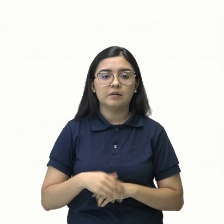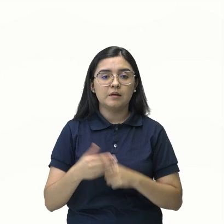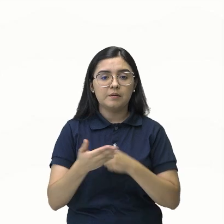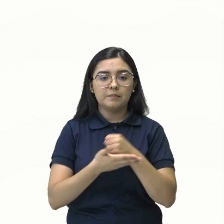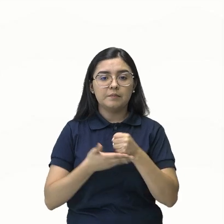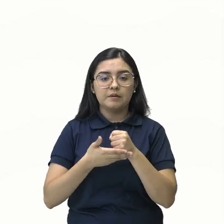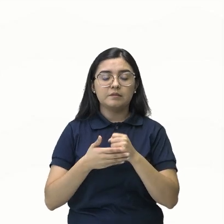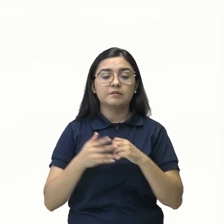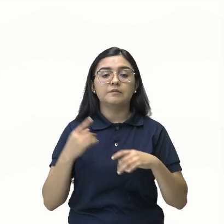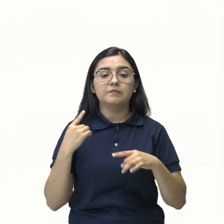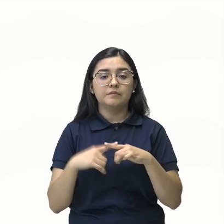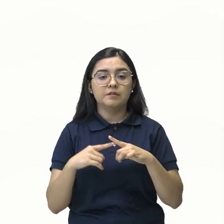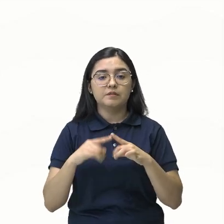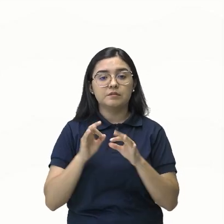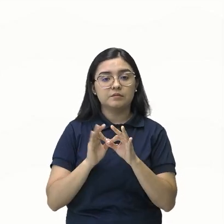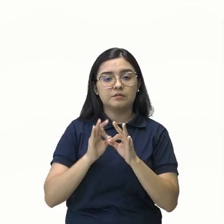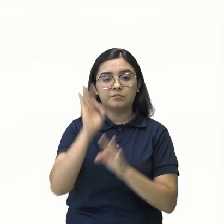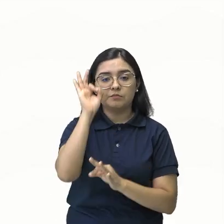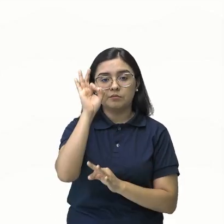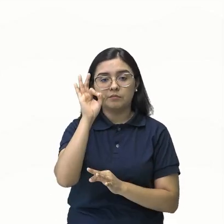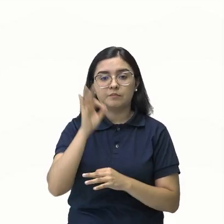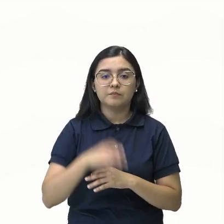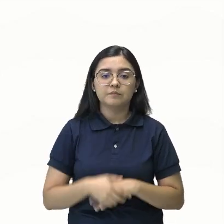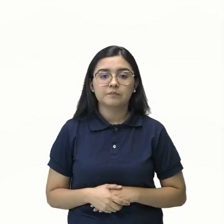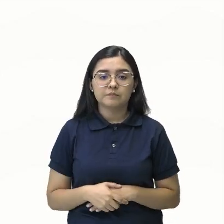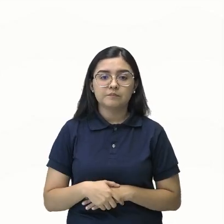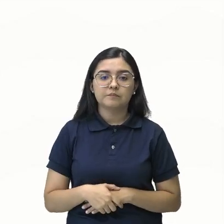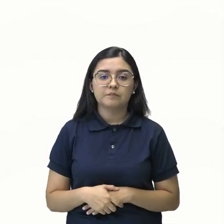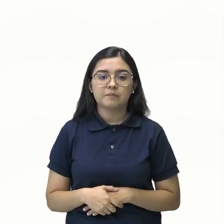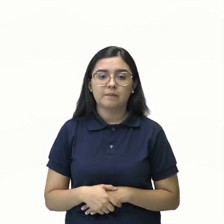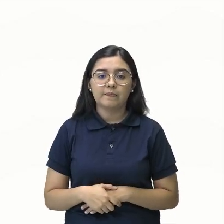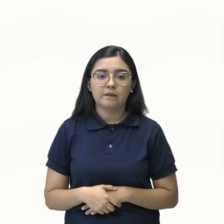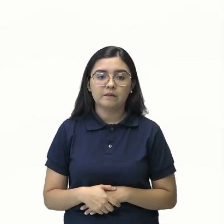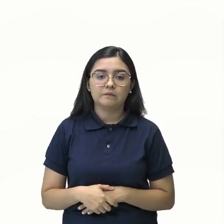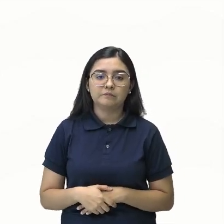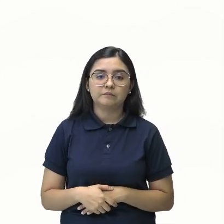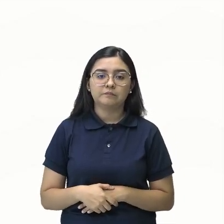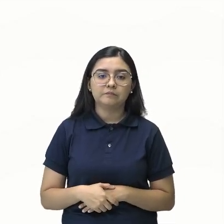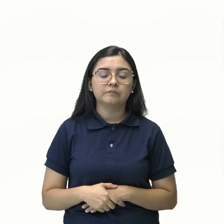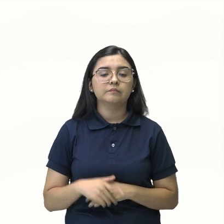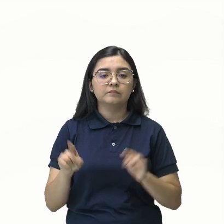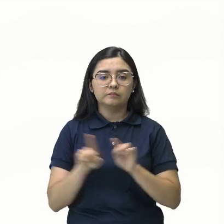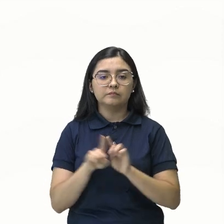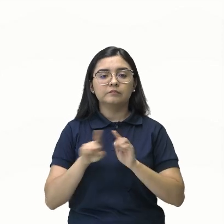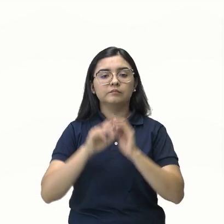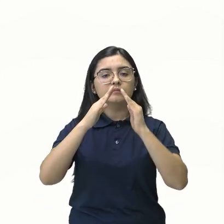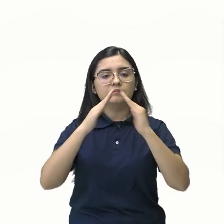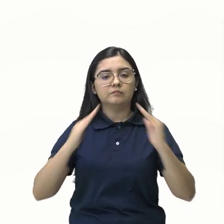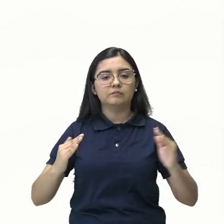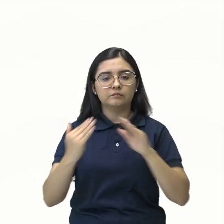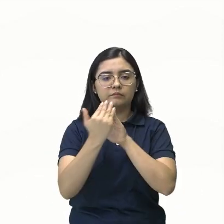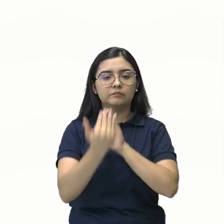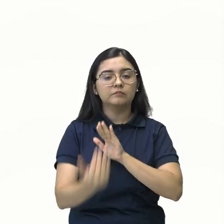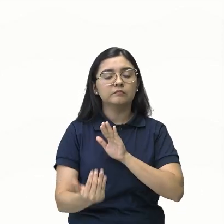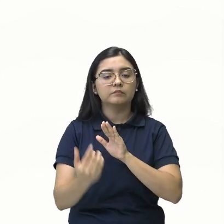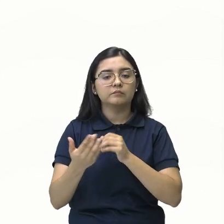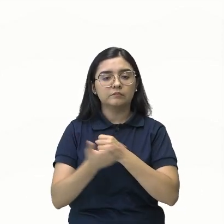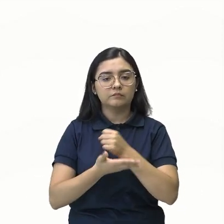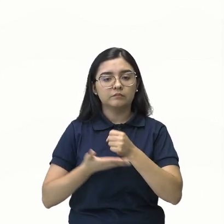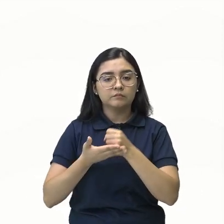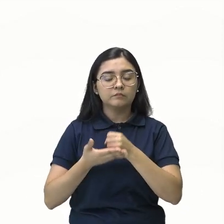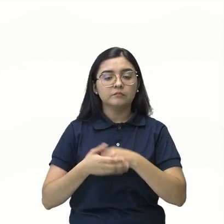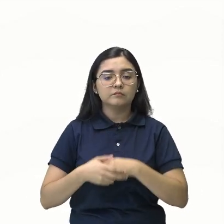base vezes a altura. Então, eu apenas já transformei aqui, tá, a nossa área da